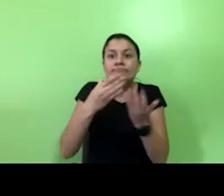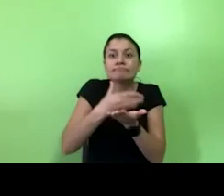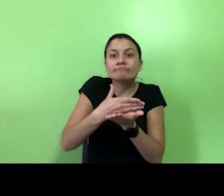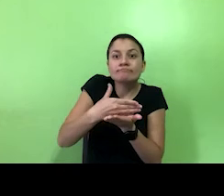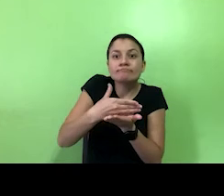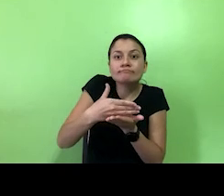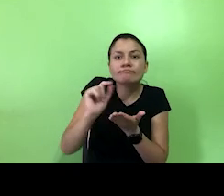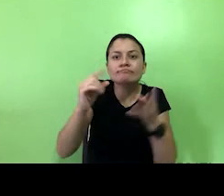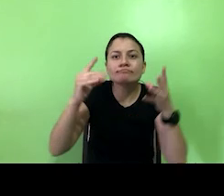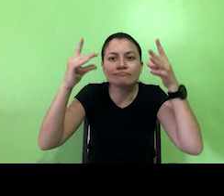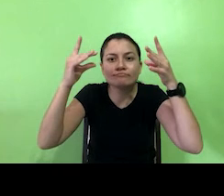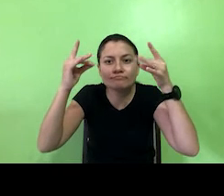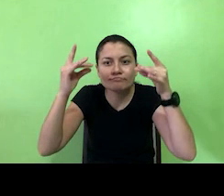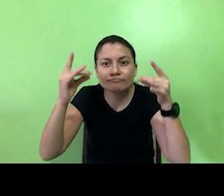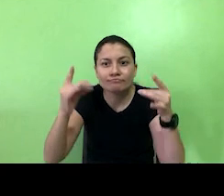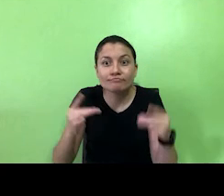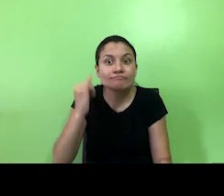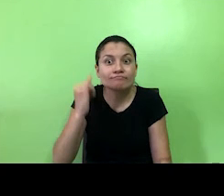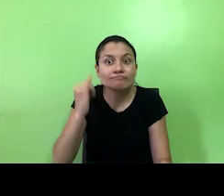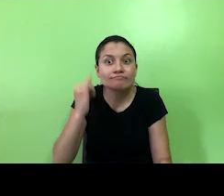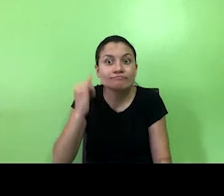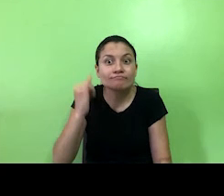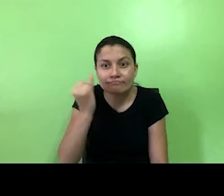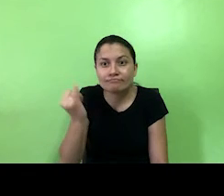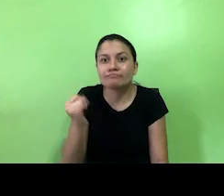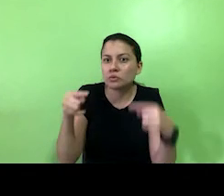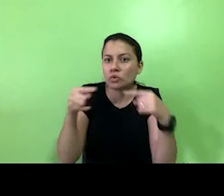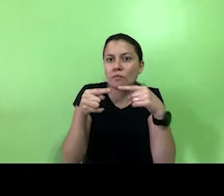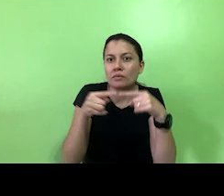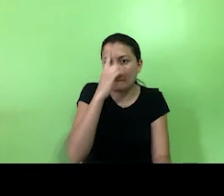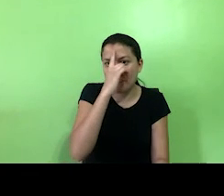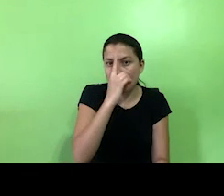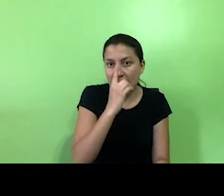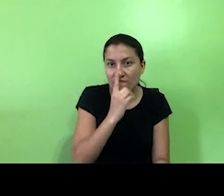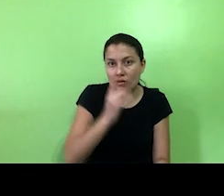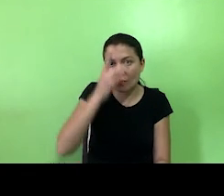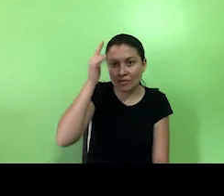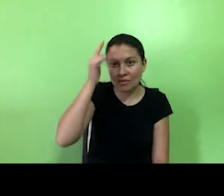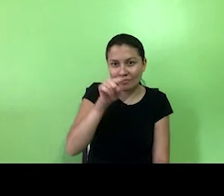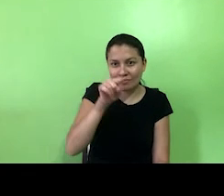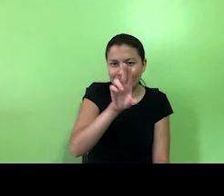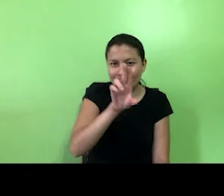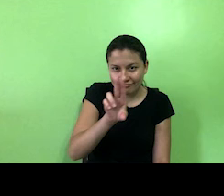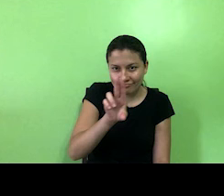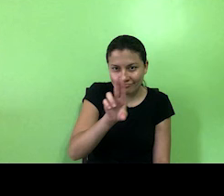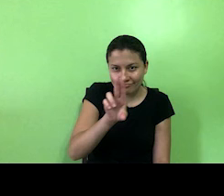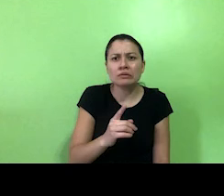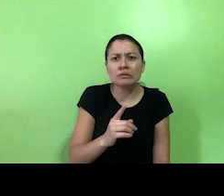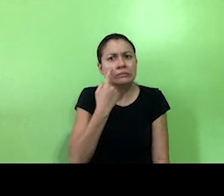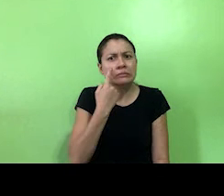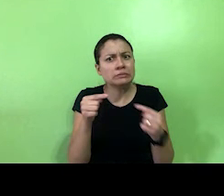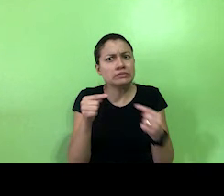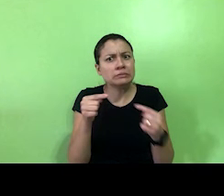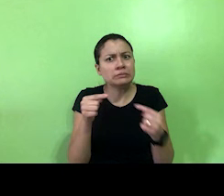achar detalhes muito importantes dentro do perfil do usuário que eram muito mais interessantes, mais